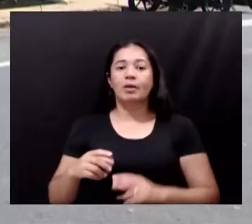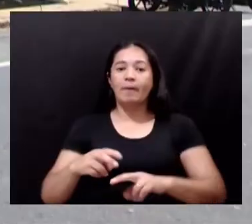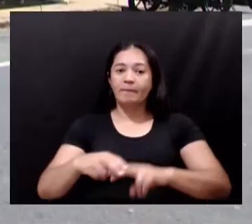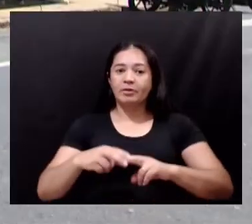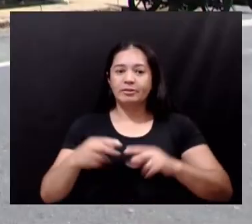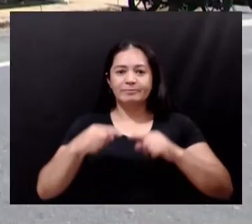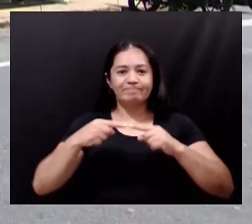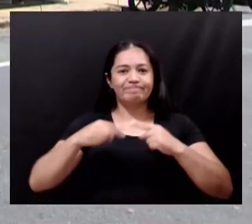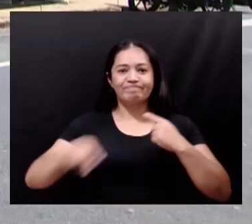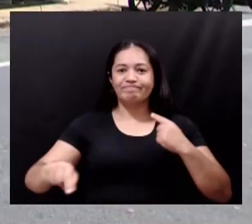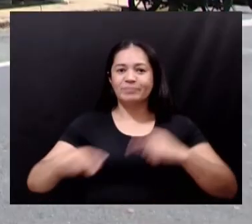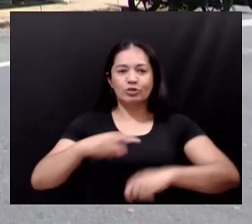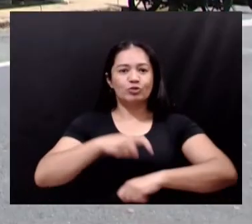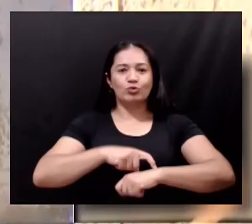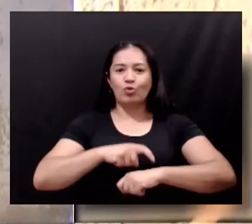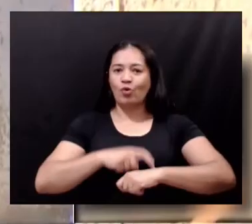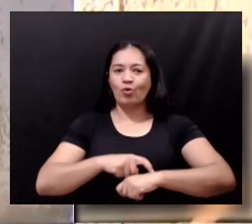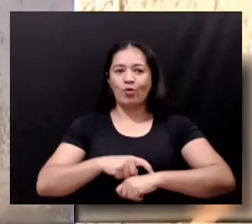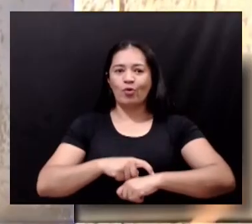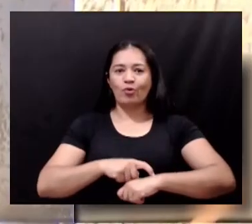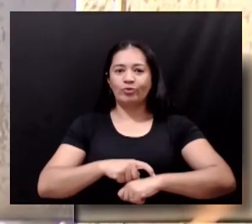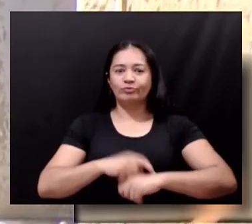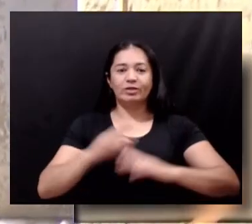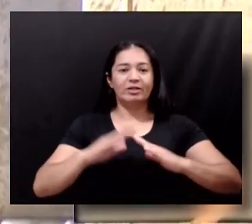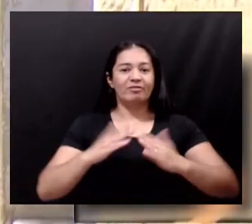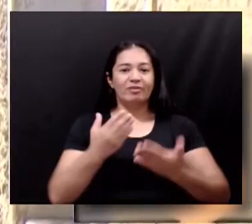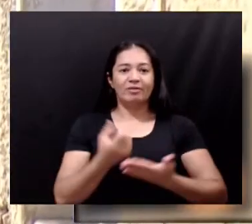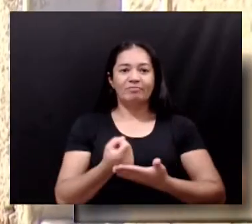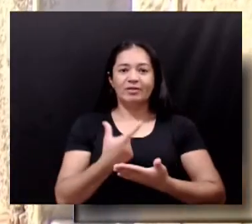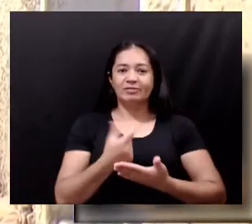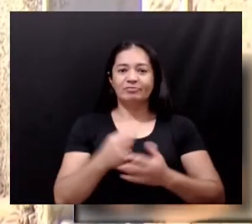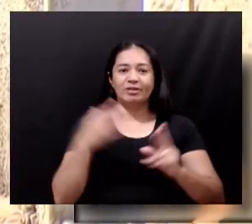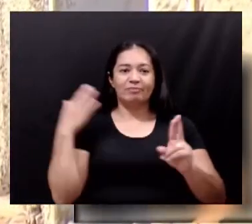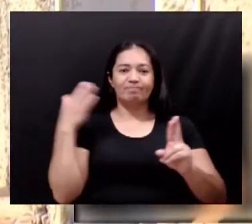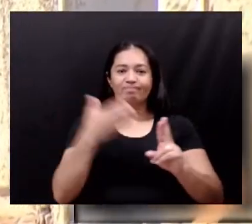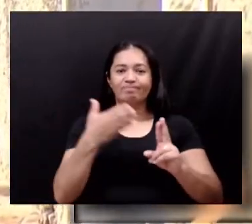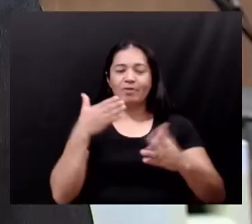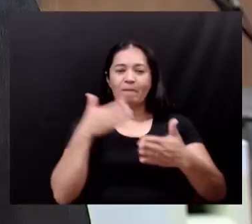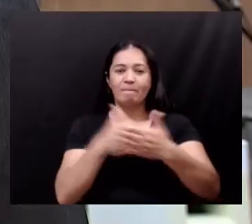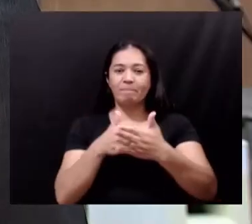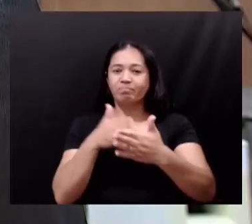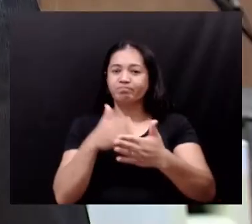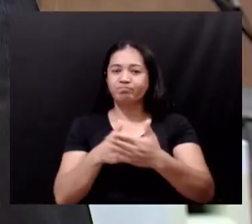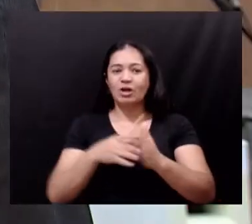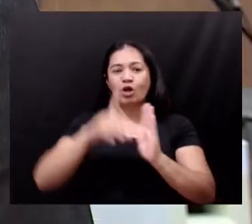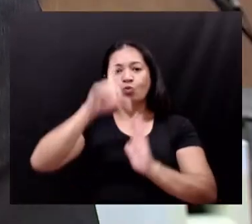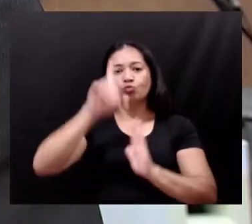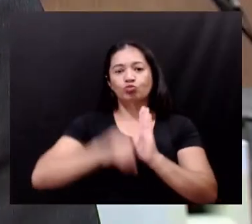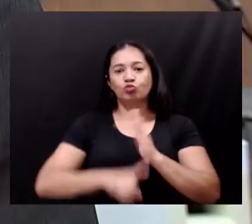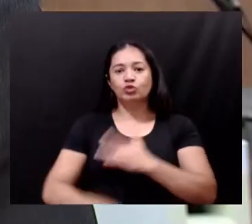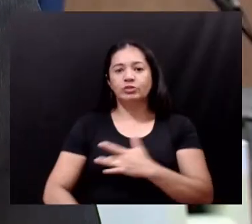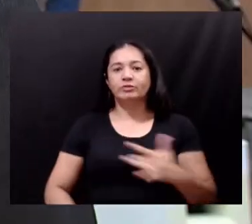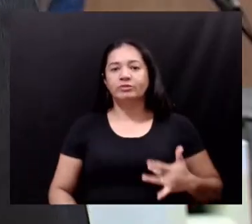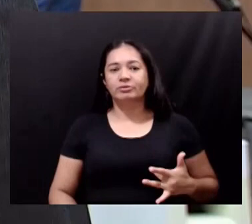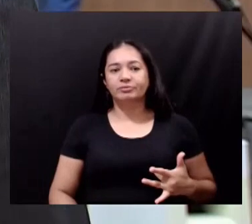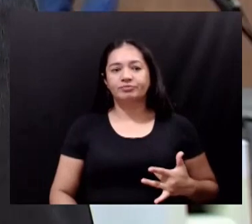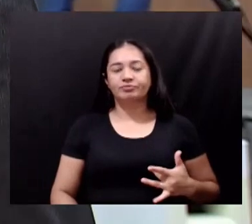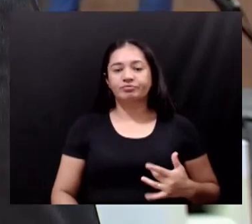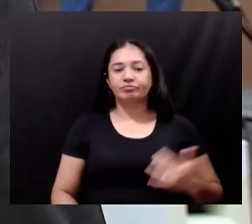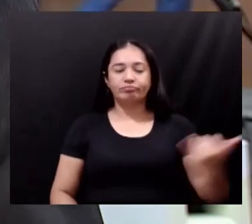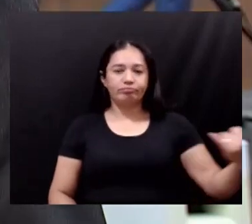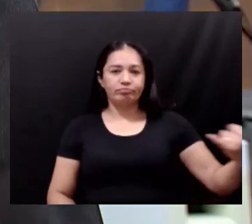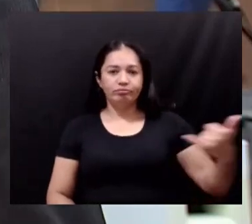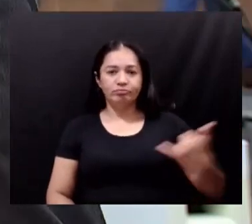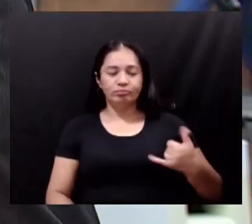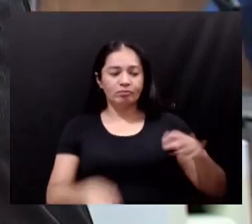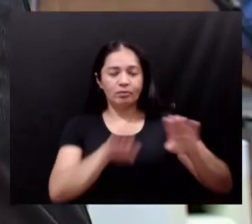UBSs e das farmácias públicas representa uma barreira real ao direito à saúde. Chegou ao nosso conhecimento, ao nosso gabinete,